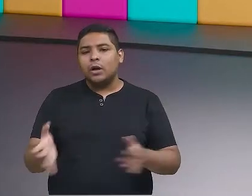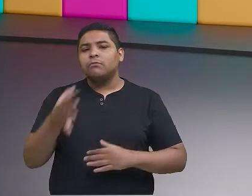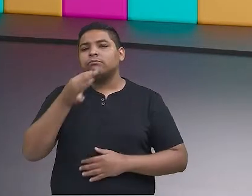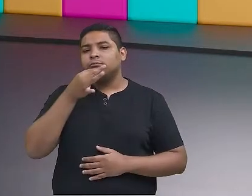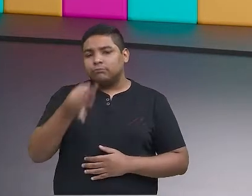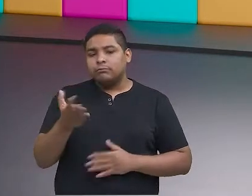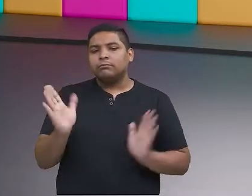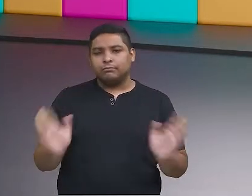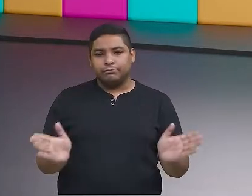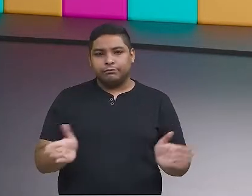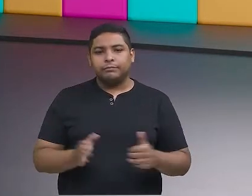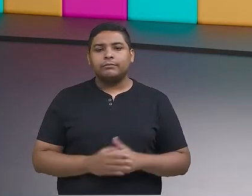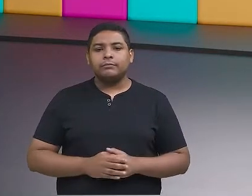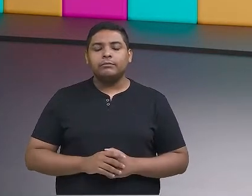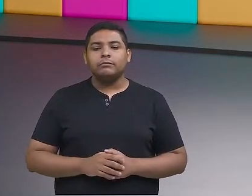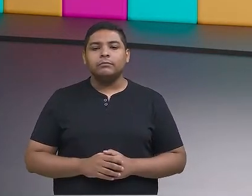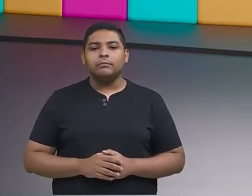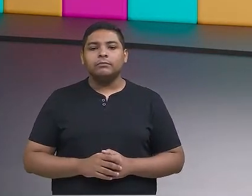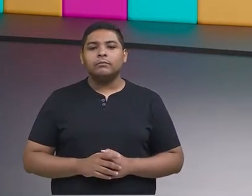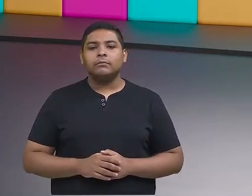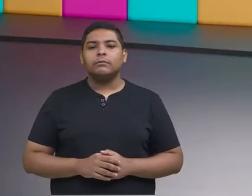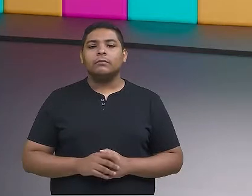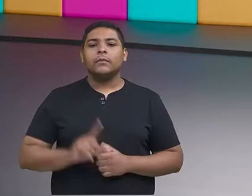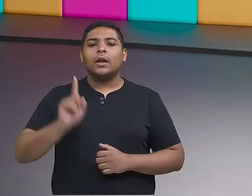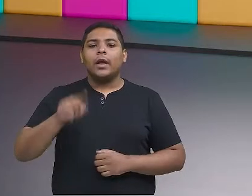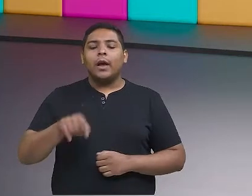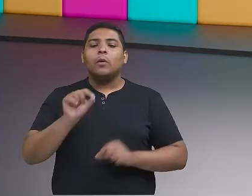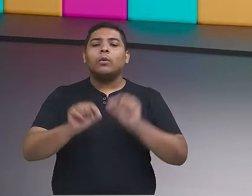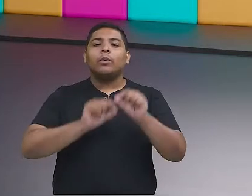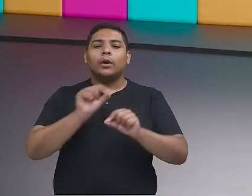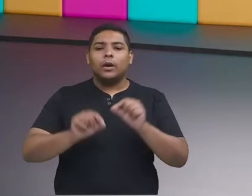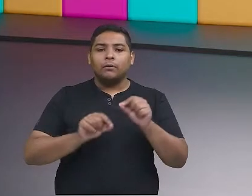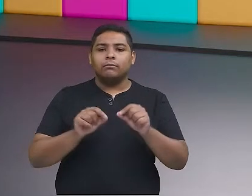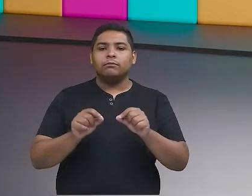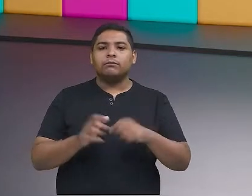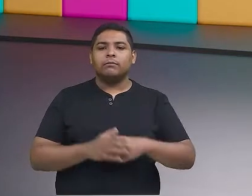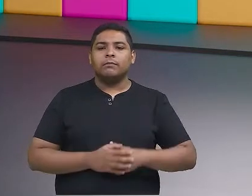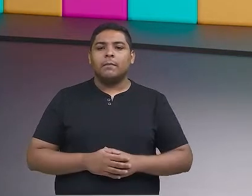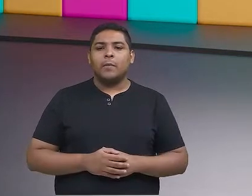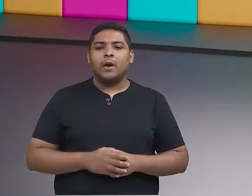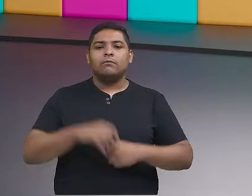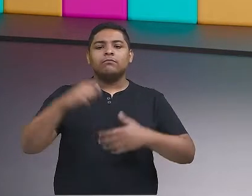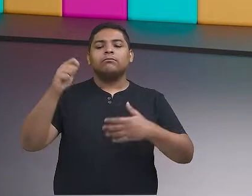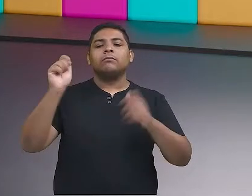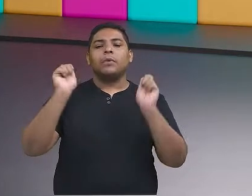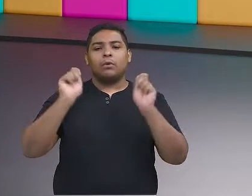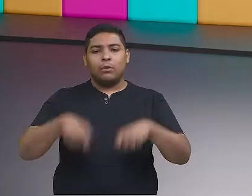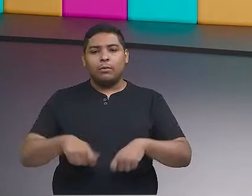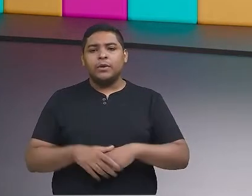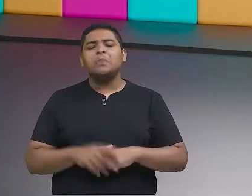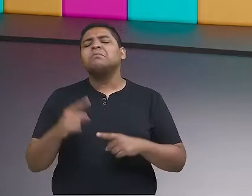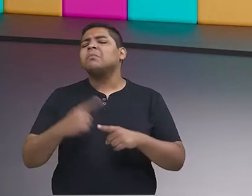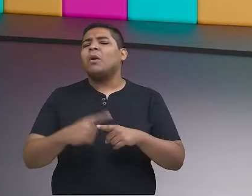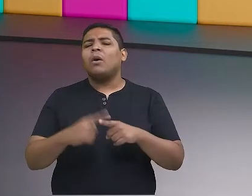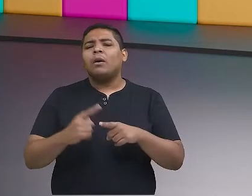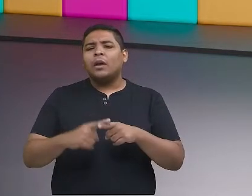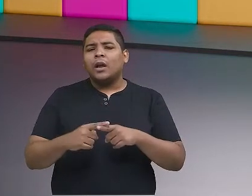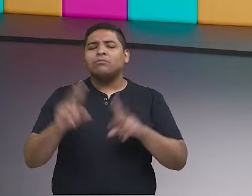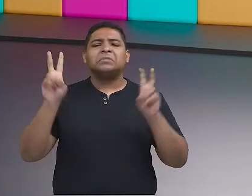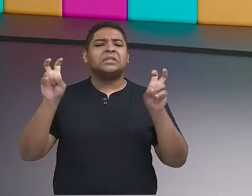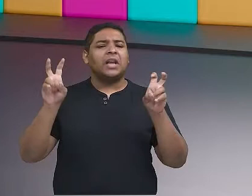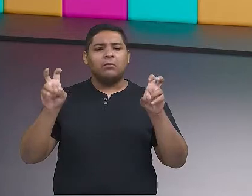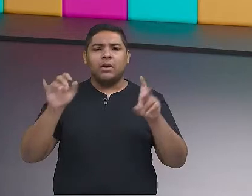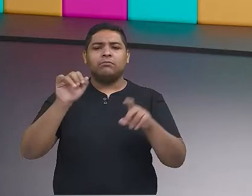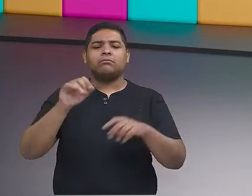tá? Que é uma macrocompetência, agora eu quero verificar por que a gente está falando de amabilidade,